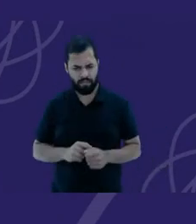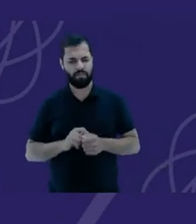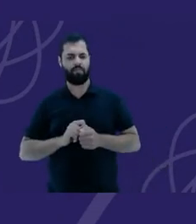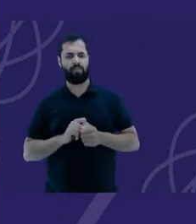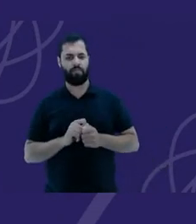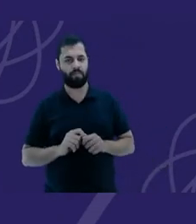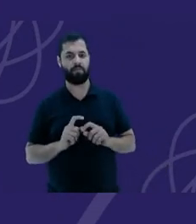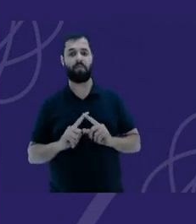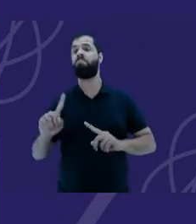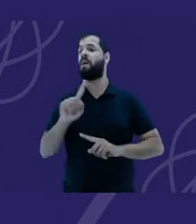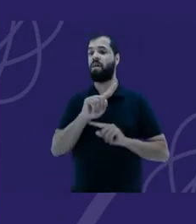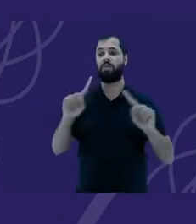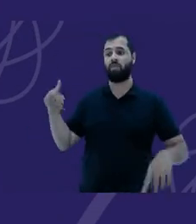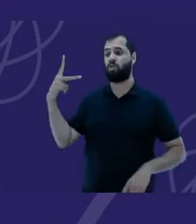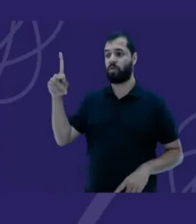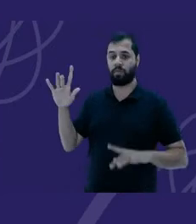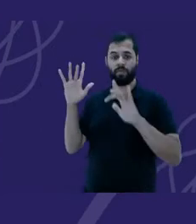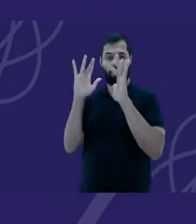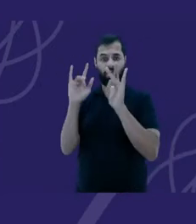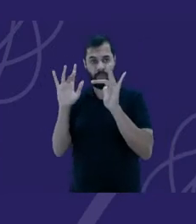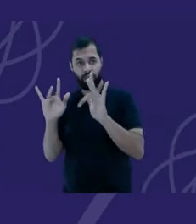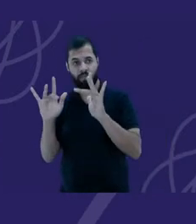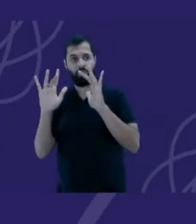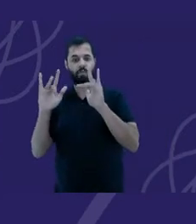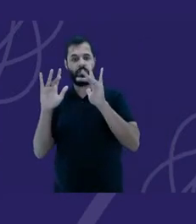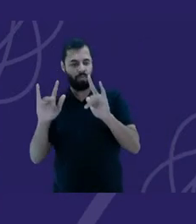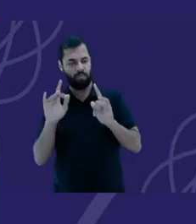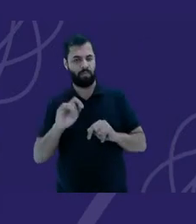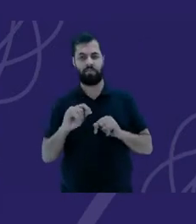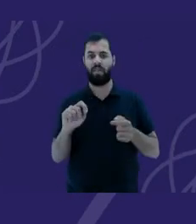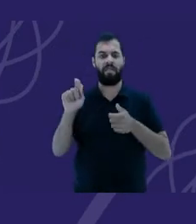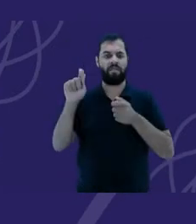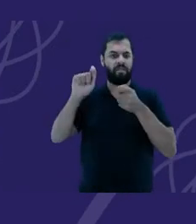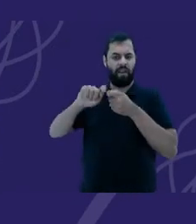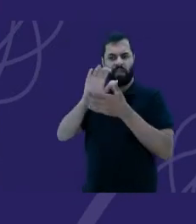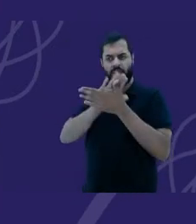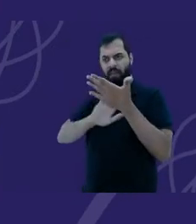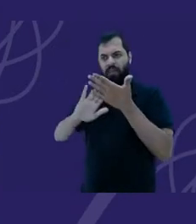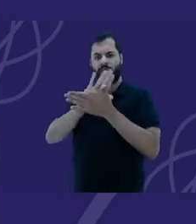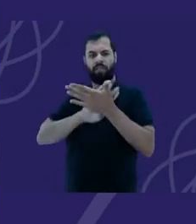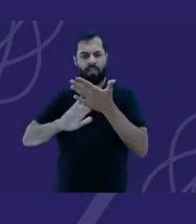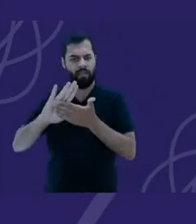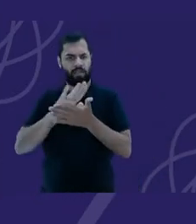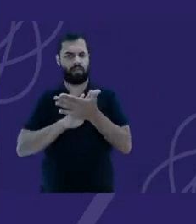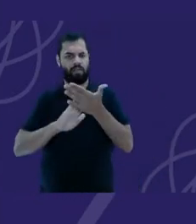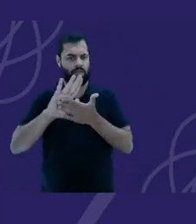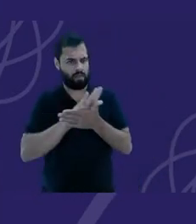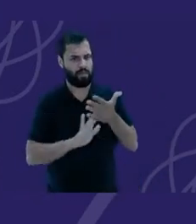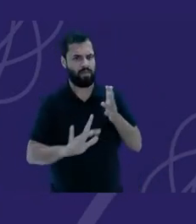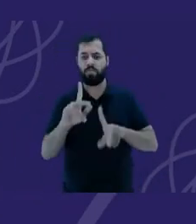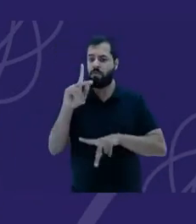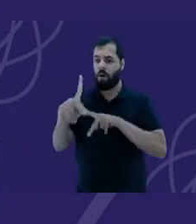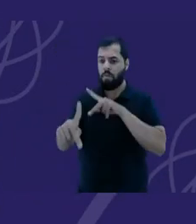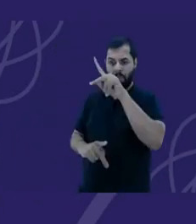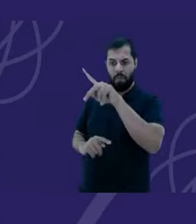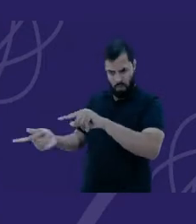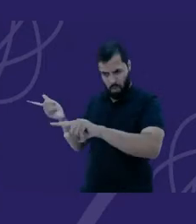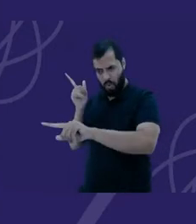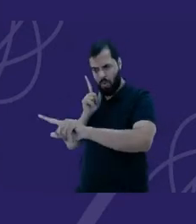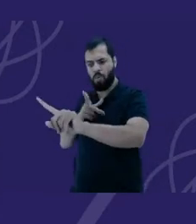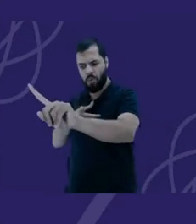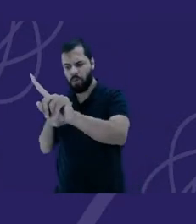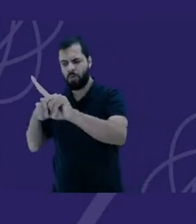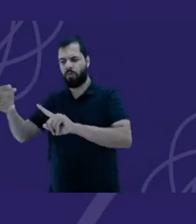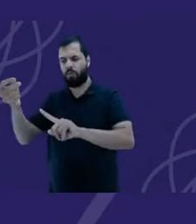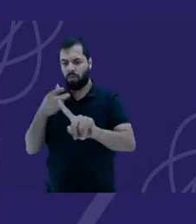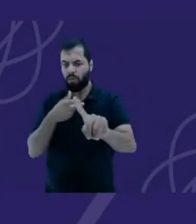seu namorado, ou segura a menina, rapaz. Segure tudo que for conquistado, segure tudo